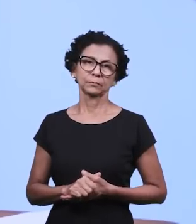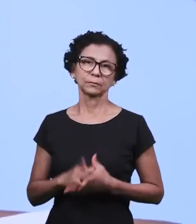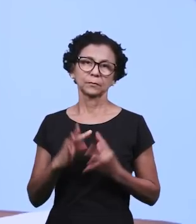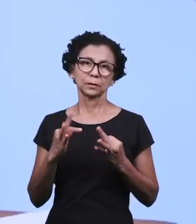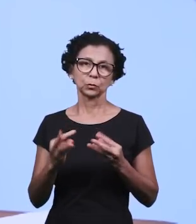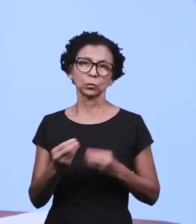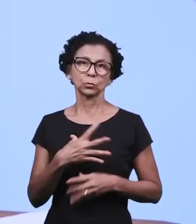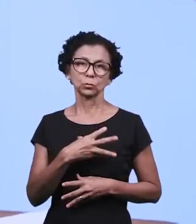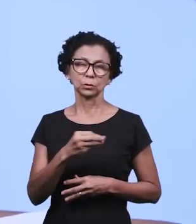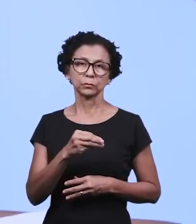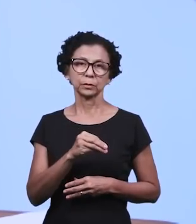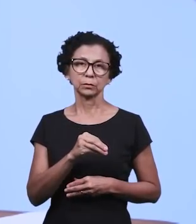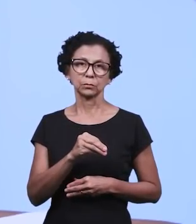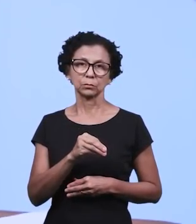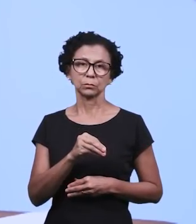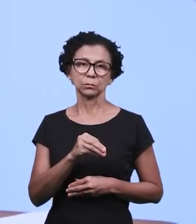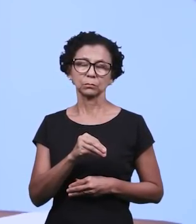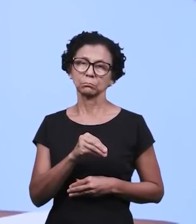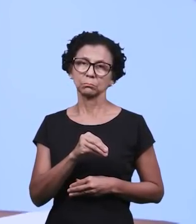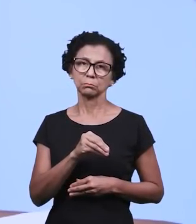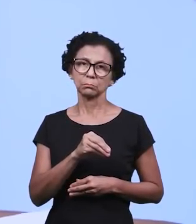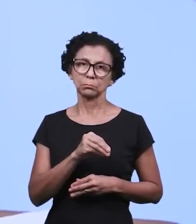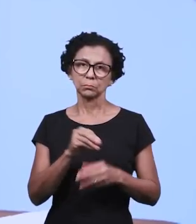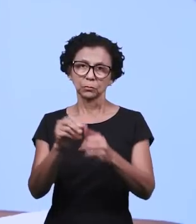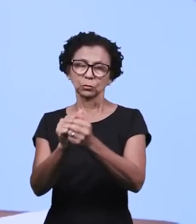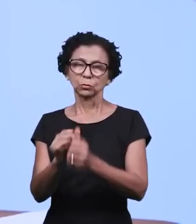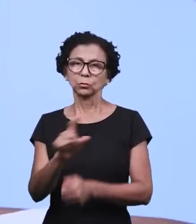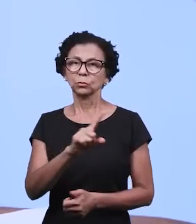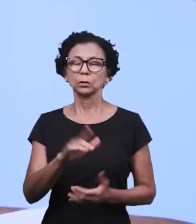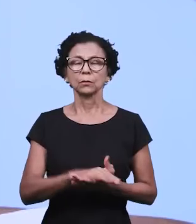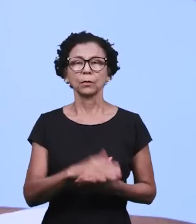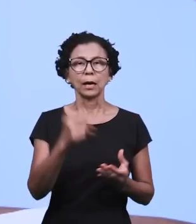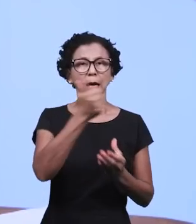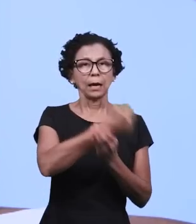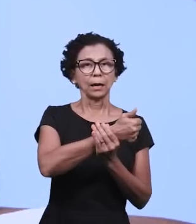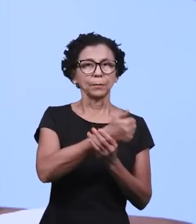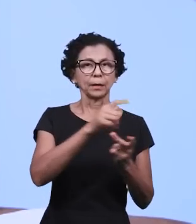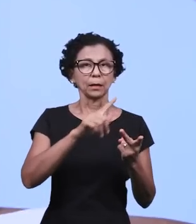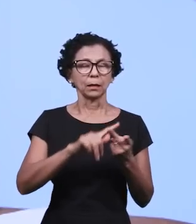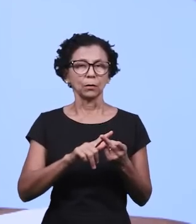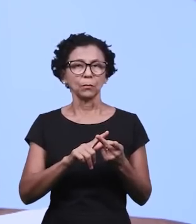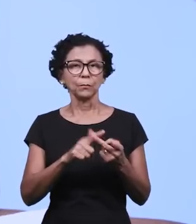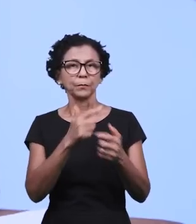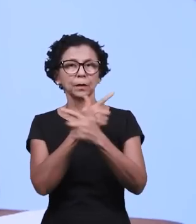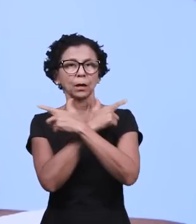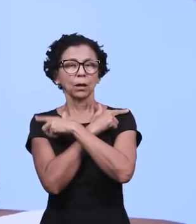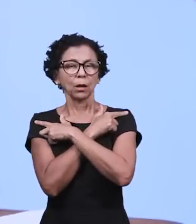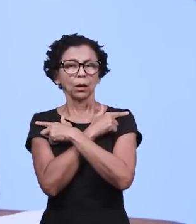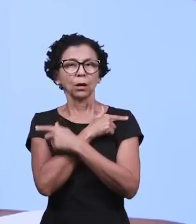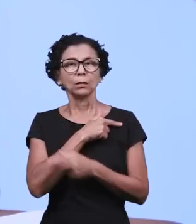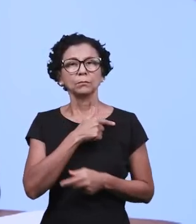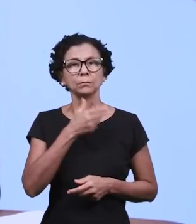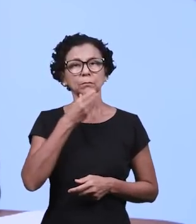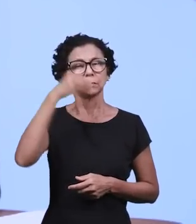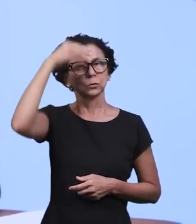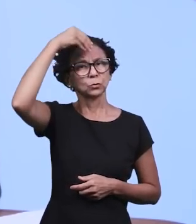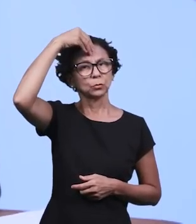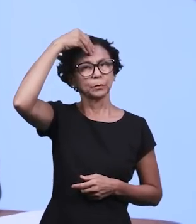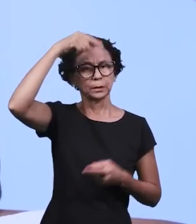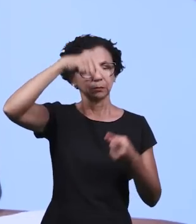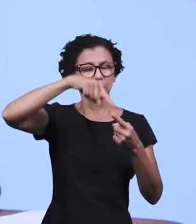grega da palavra Babel hebraica, que é uma região muito conhecida biblicamente e